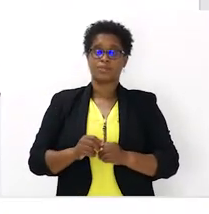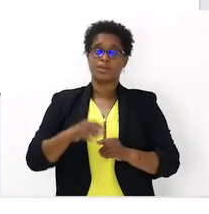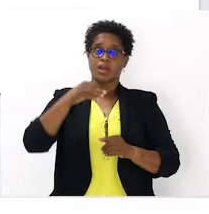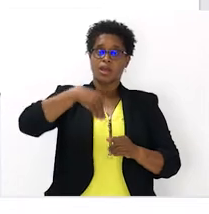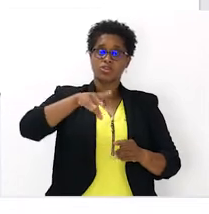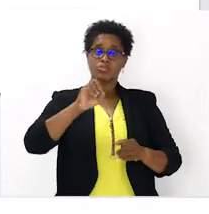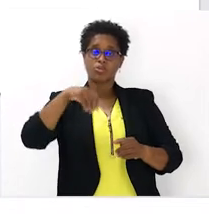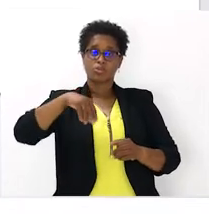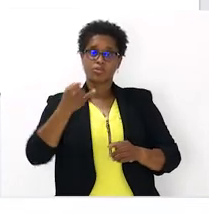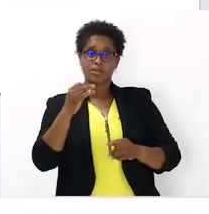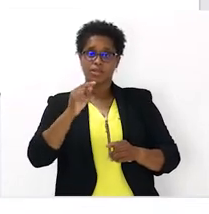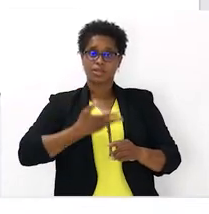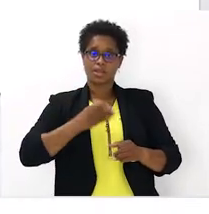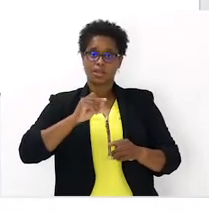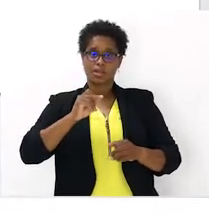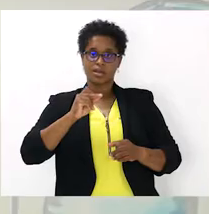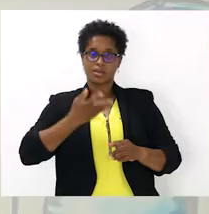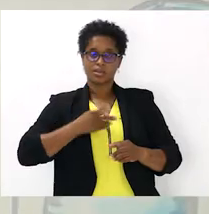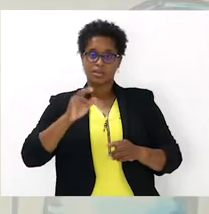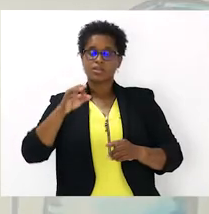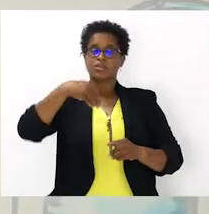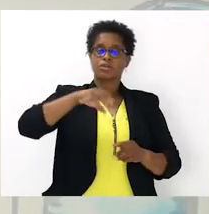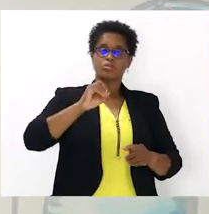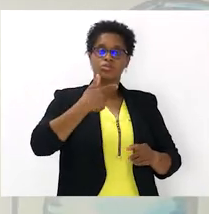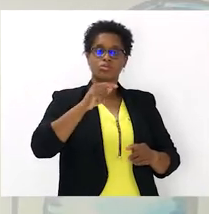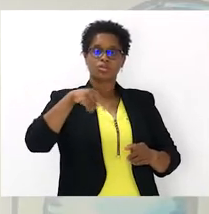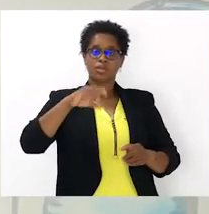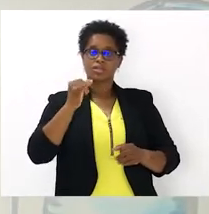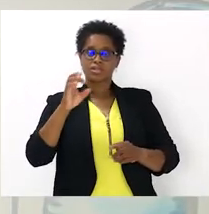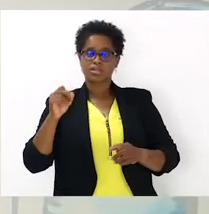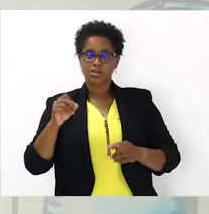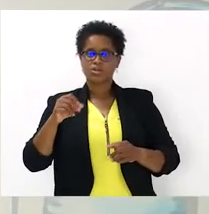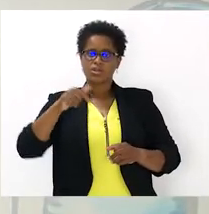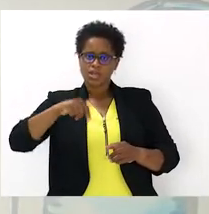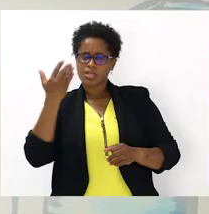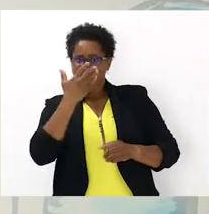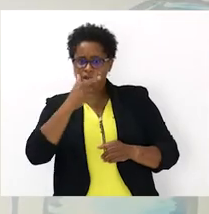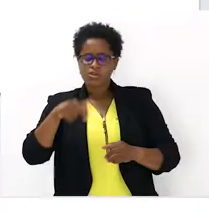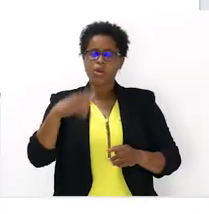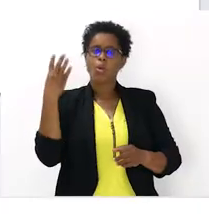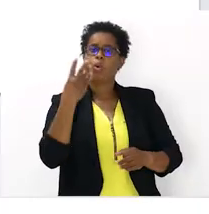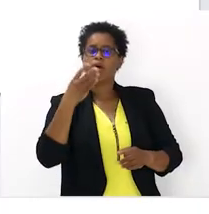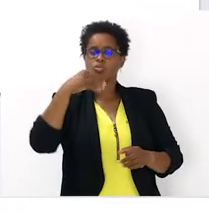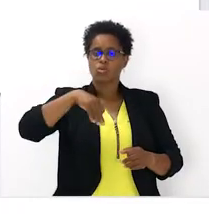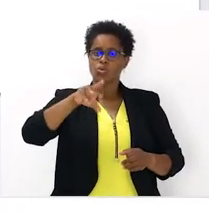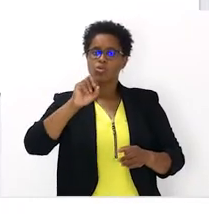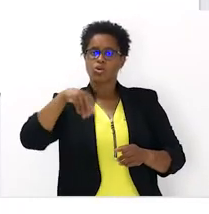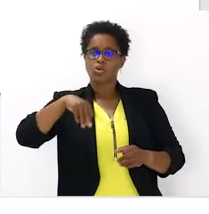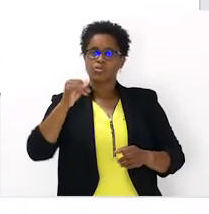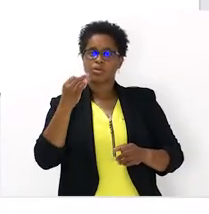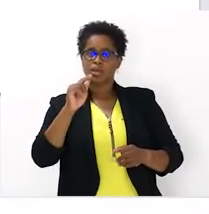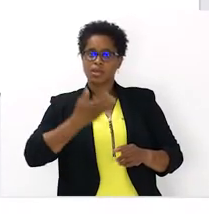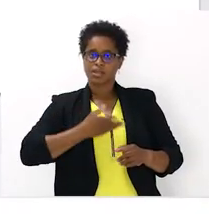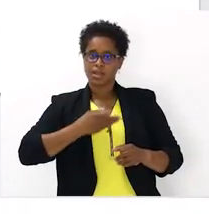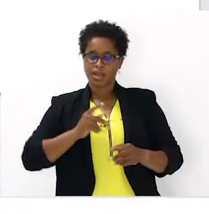as propriedades de potenciação. Nesta aula, vamos ver 4 propriedades. A primeira